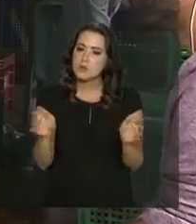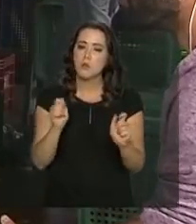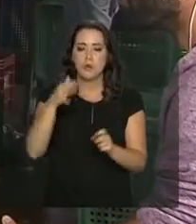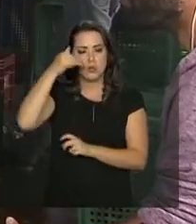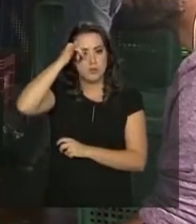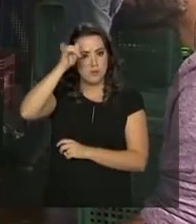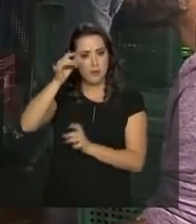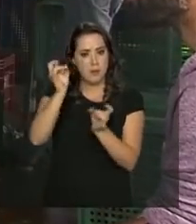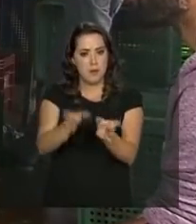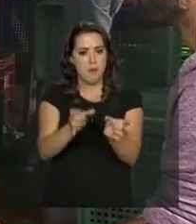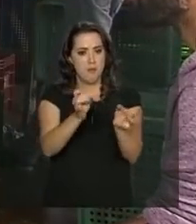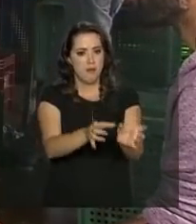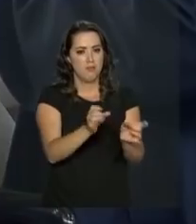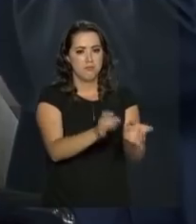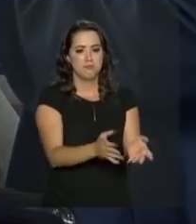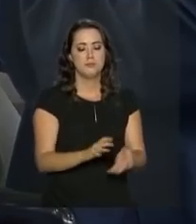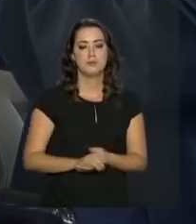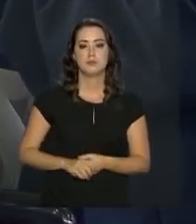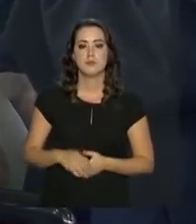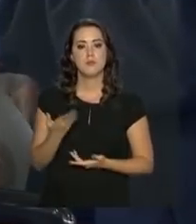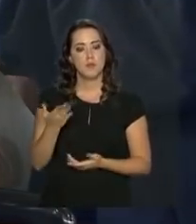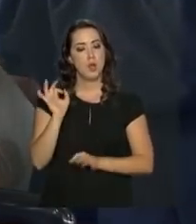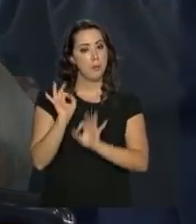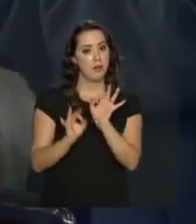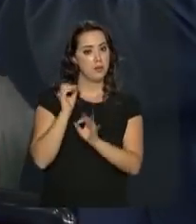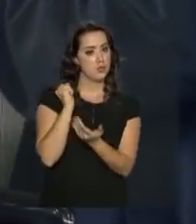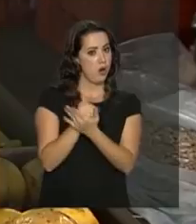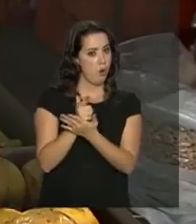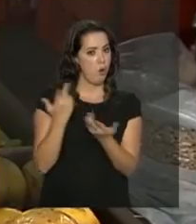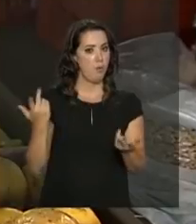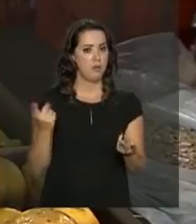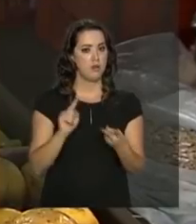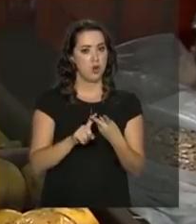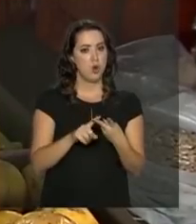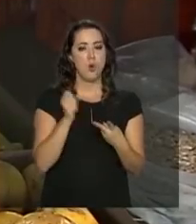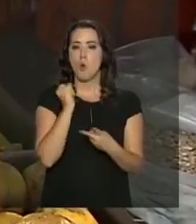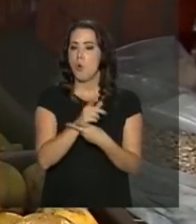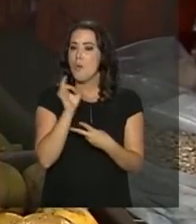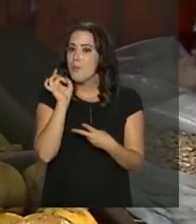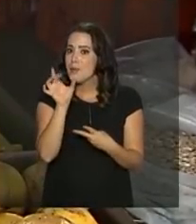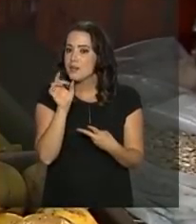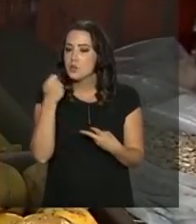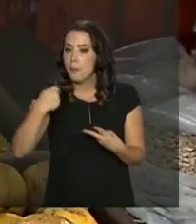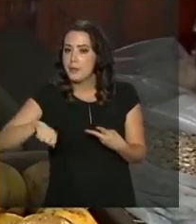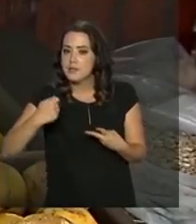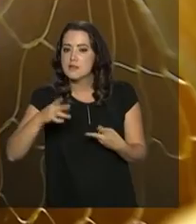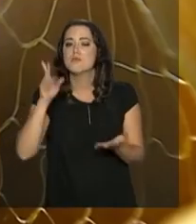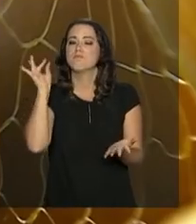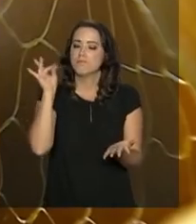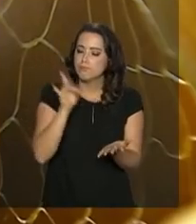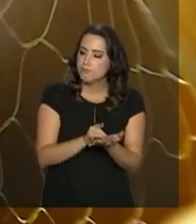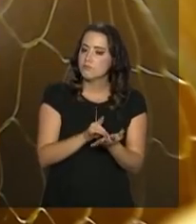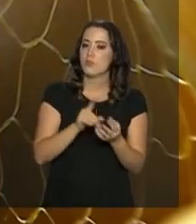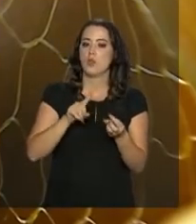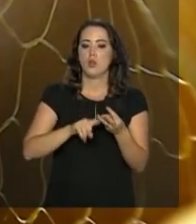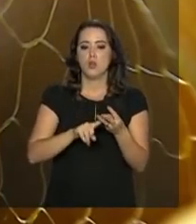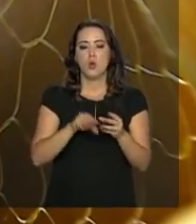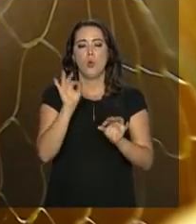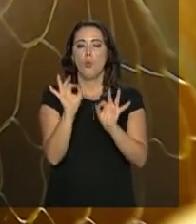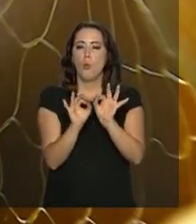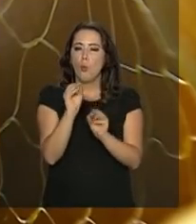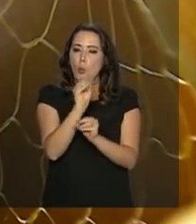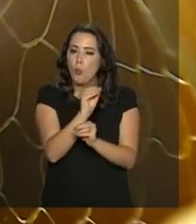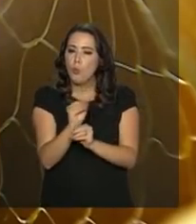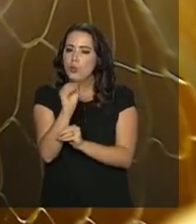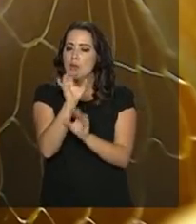esses números alarmantes. Planejar a compra, comprar apenas o necessário, armazenar